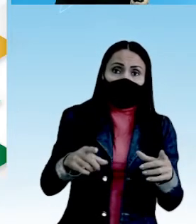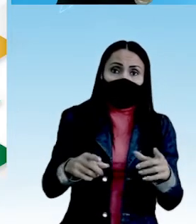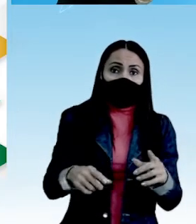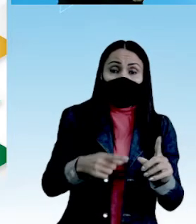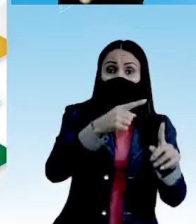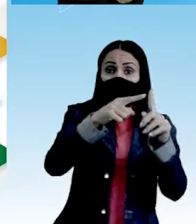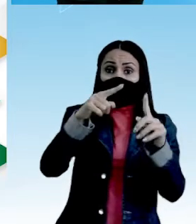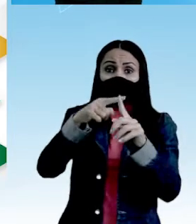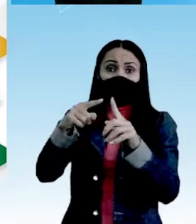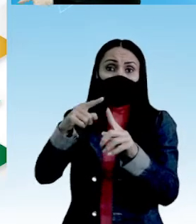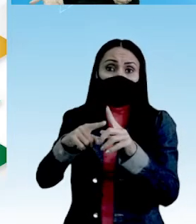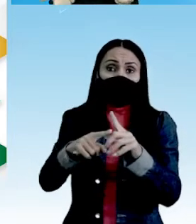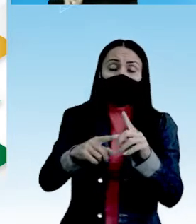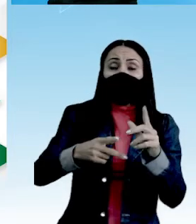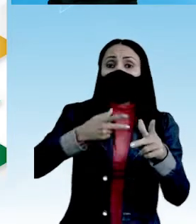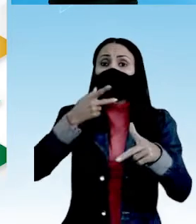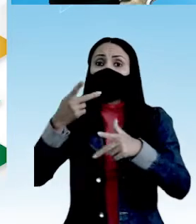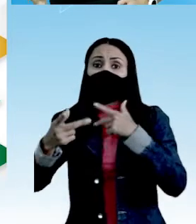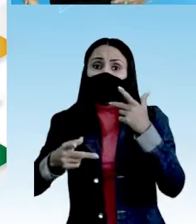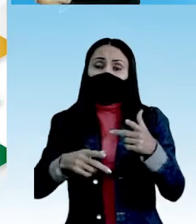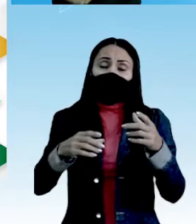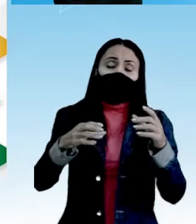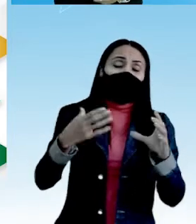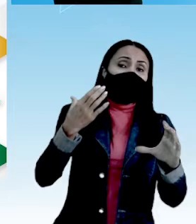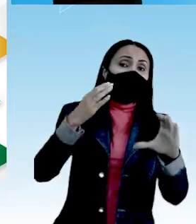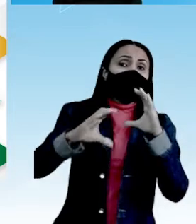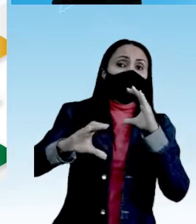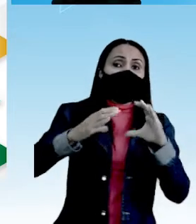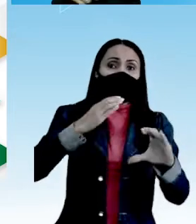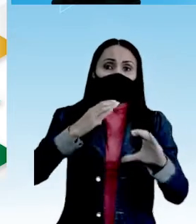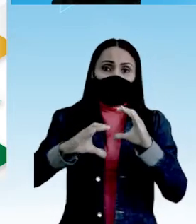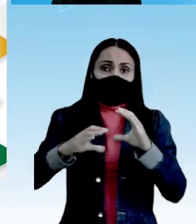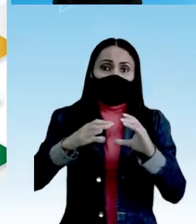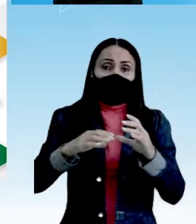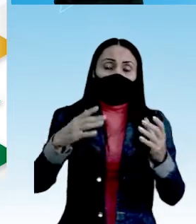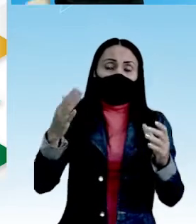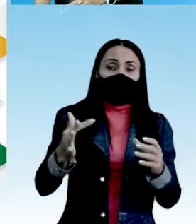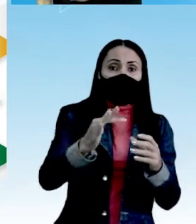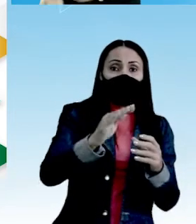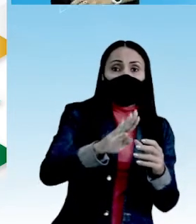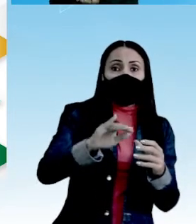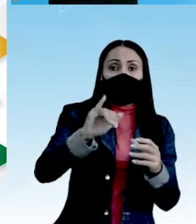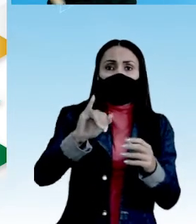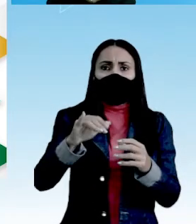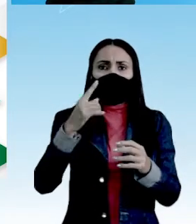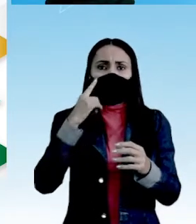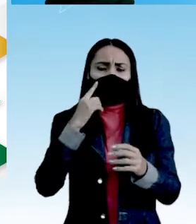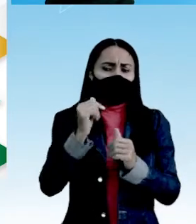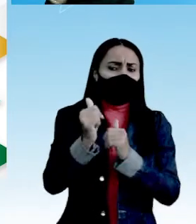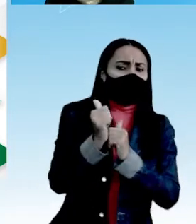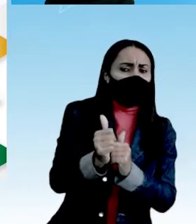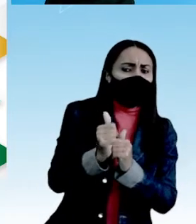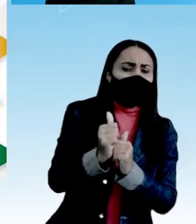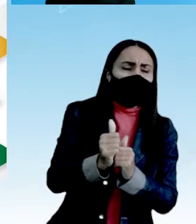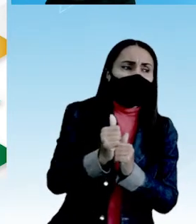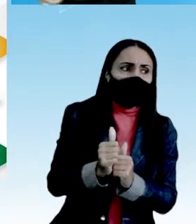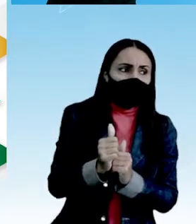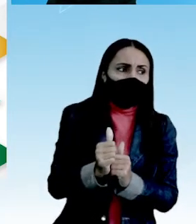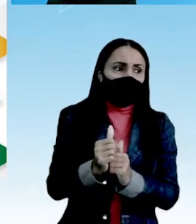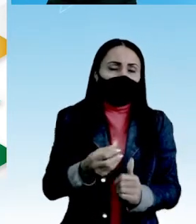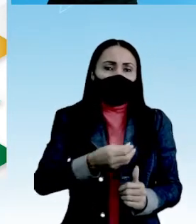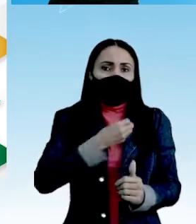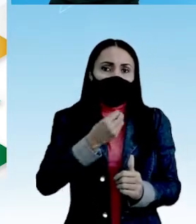cantar. Como não conseguiram, então acabaram botando um agente da FBI infiltrado, né, no mundo dela, assim, na carreira,